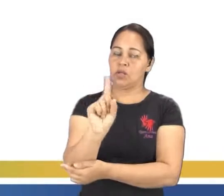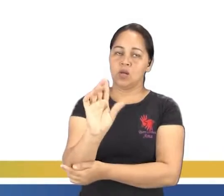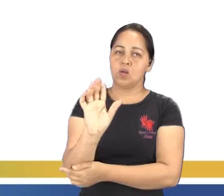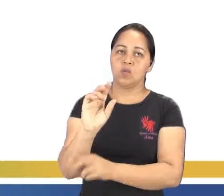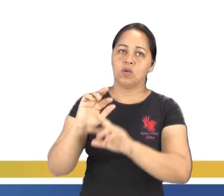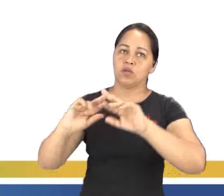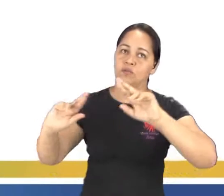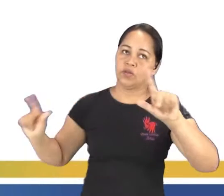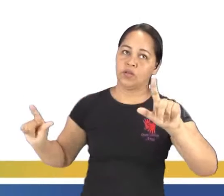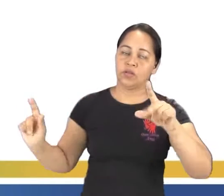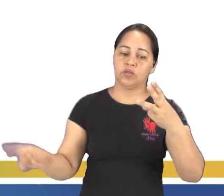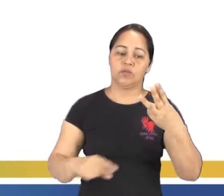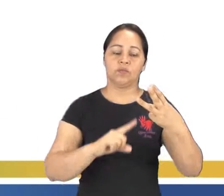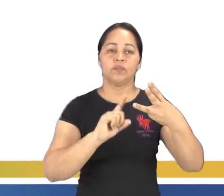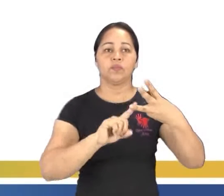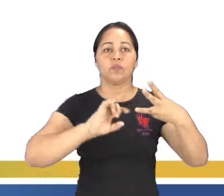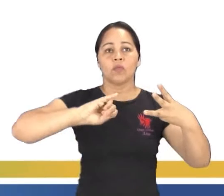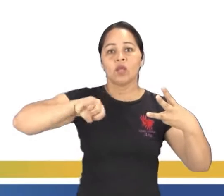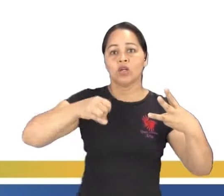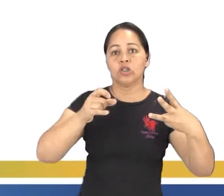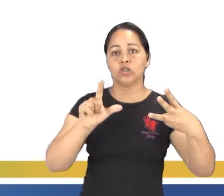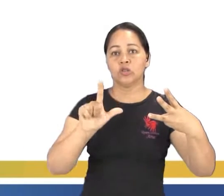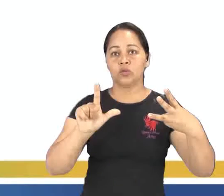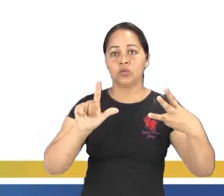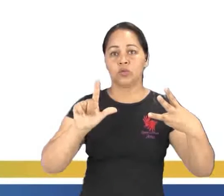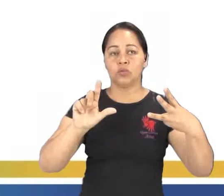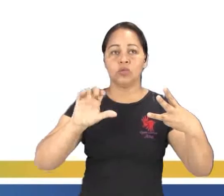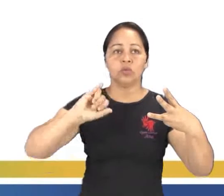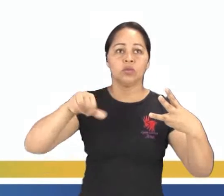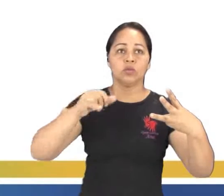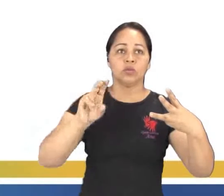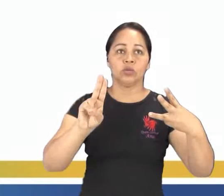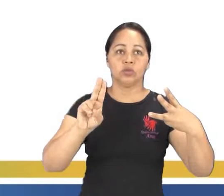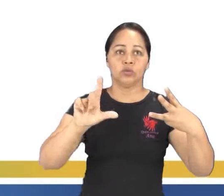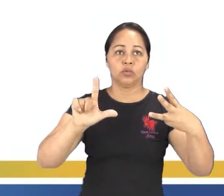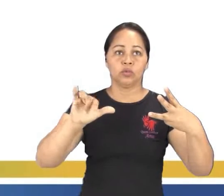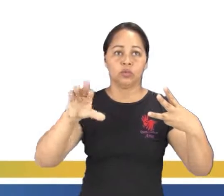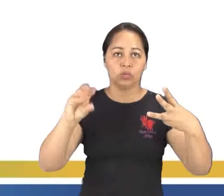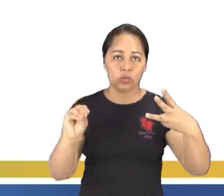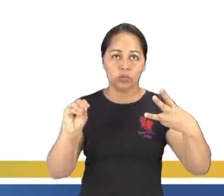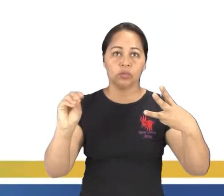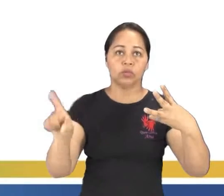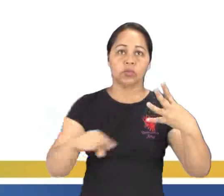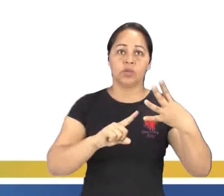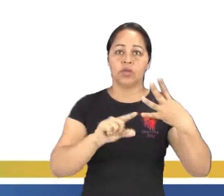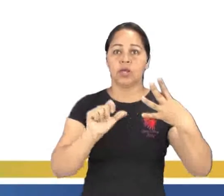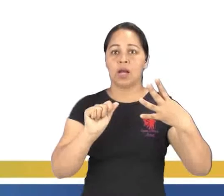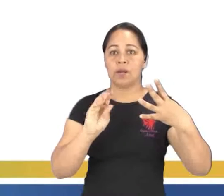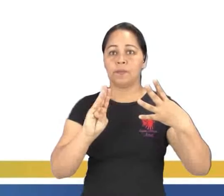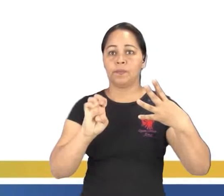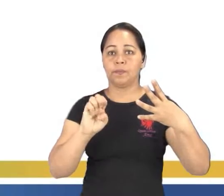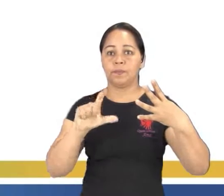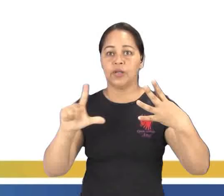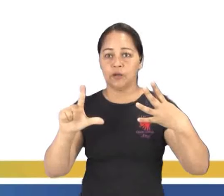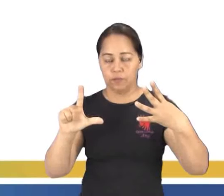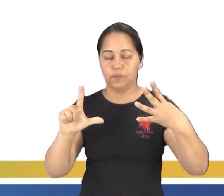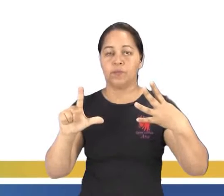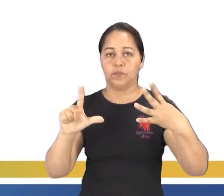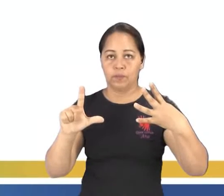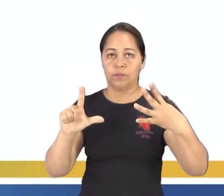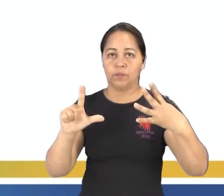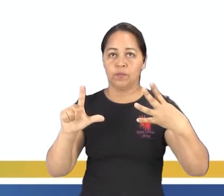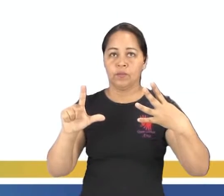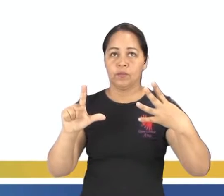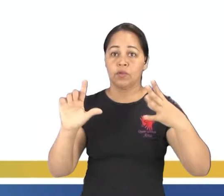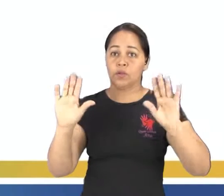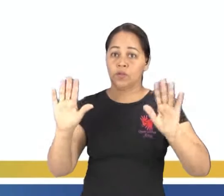vocês. Júlio Lourenço Filho e Abel Botelho. E abaixo estão